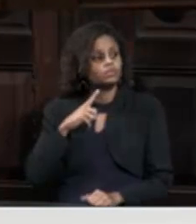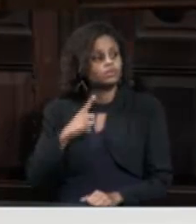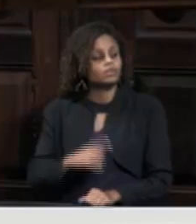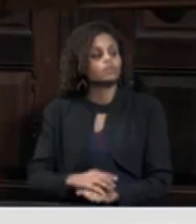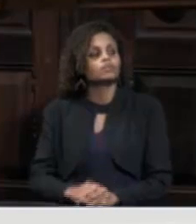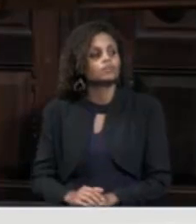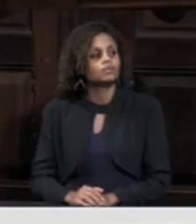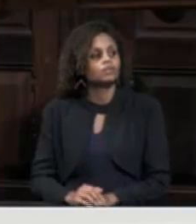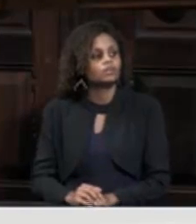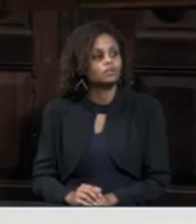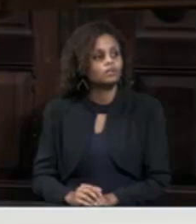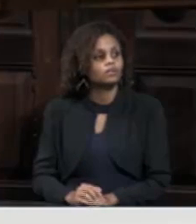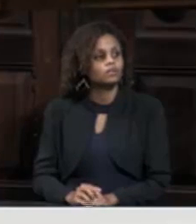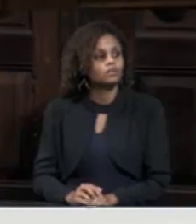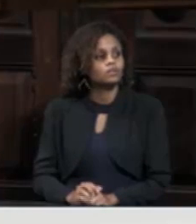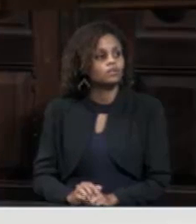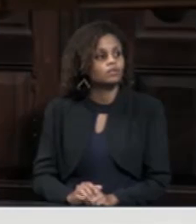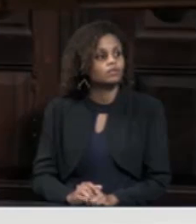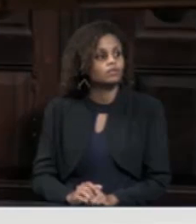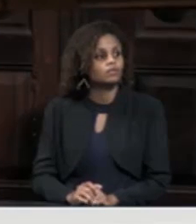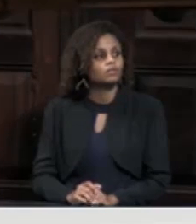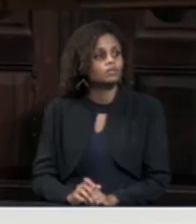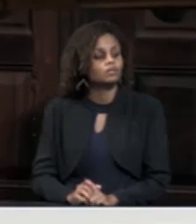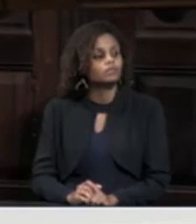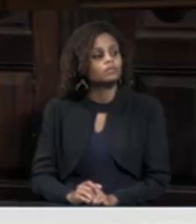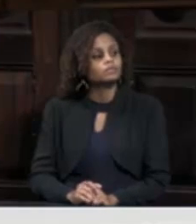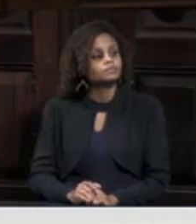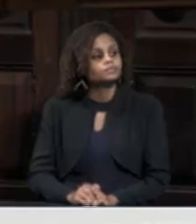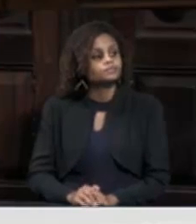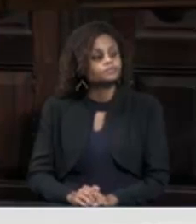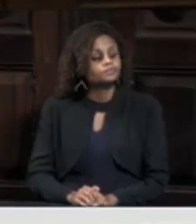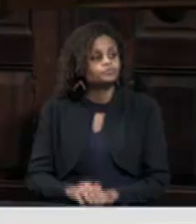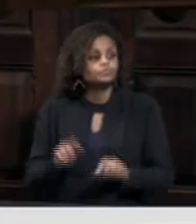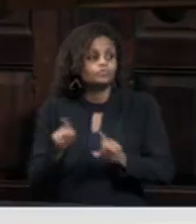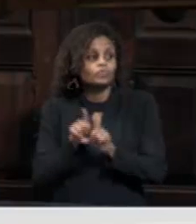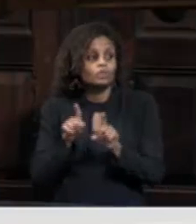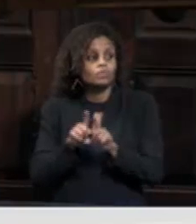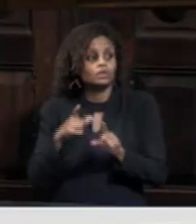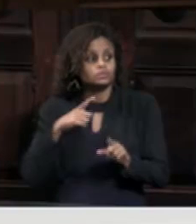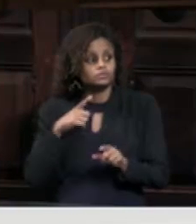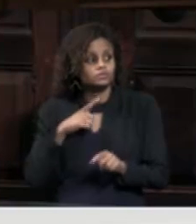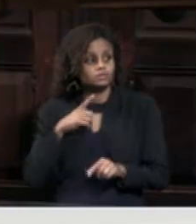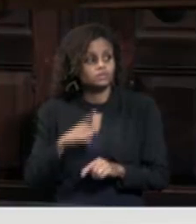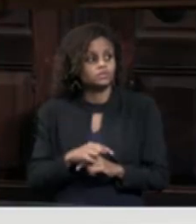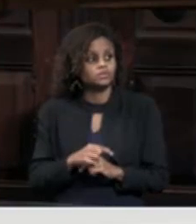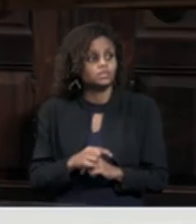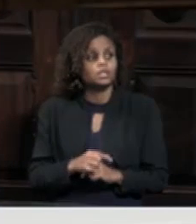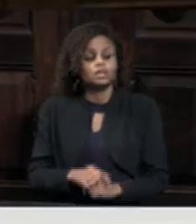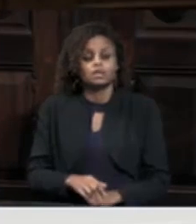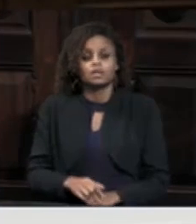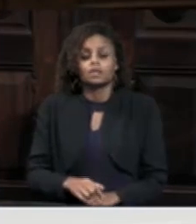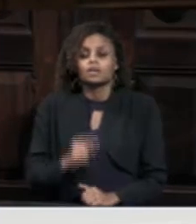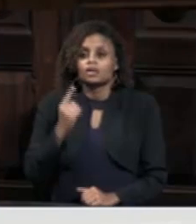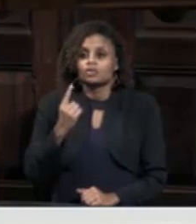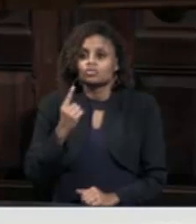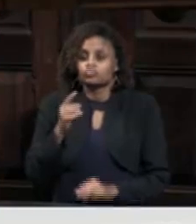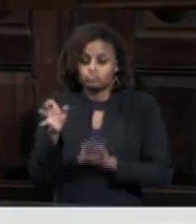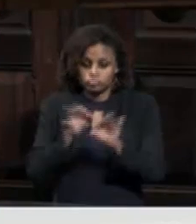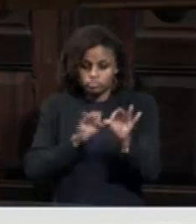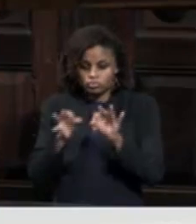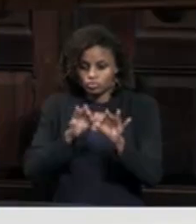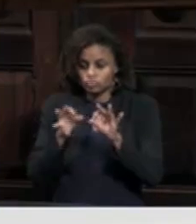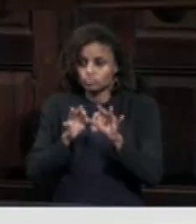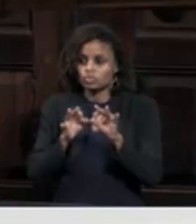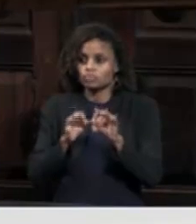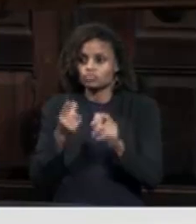uma civil na área financeira, através do regime de recuperação fiscal, e a